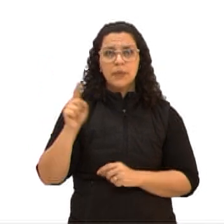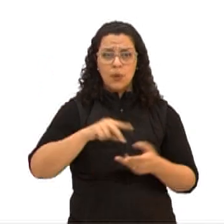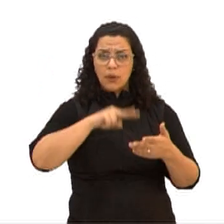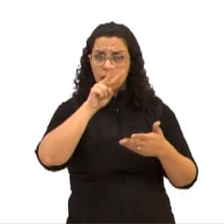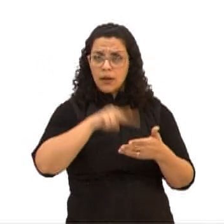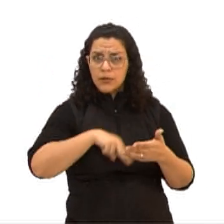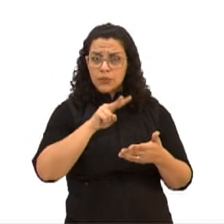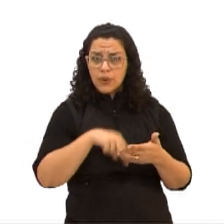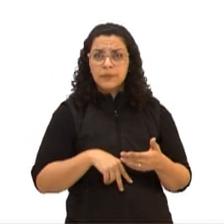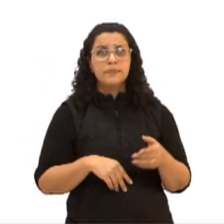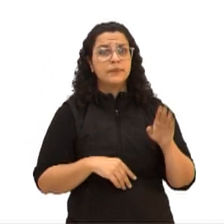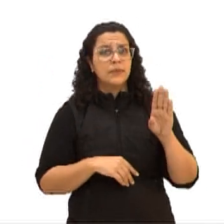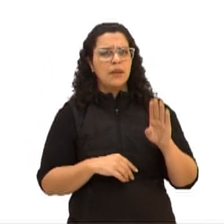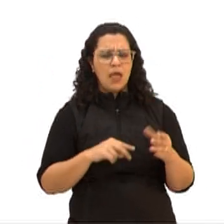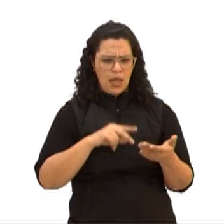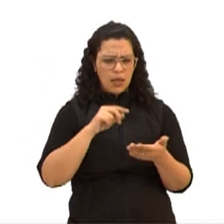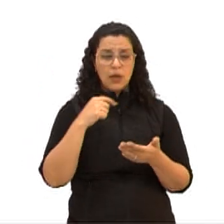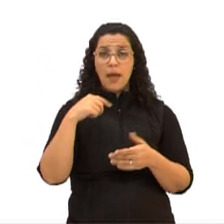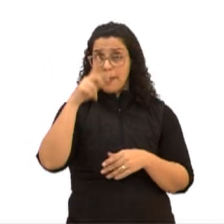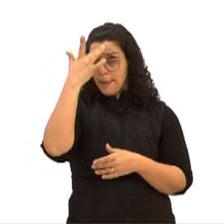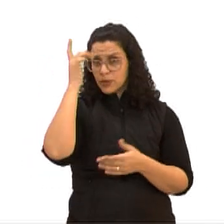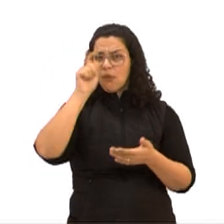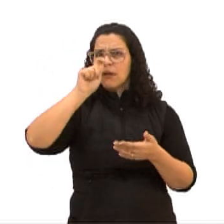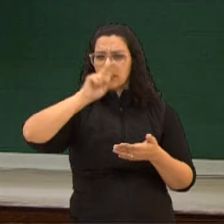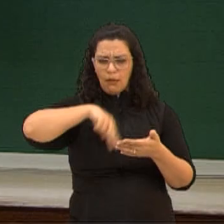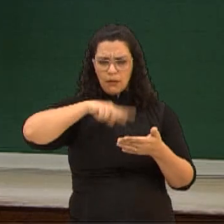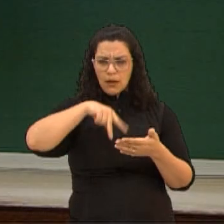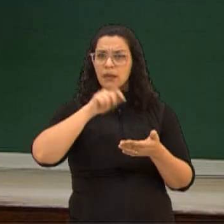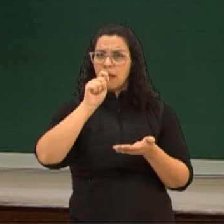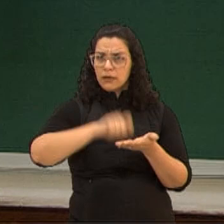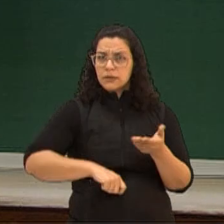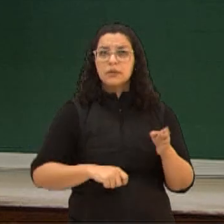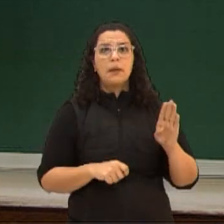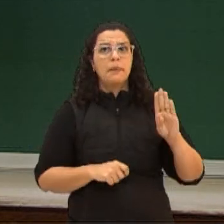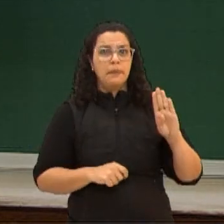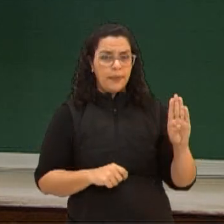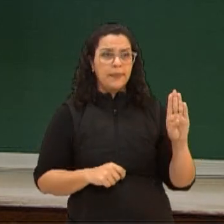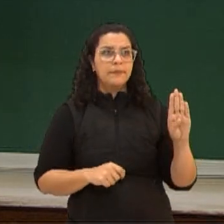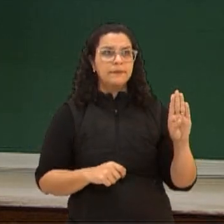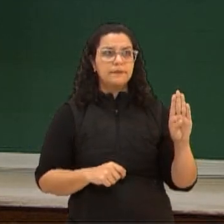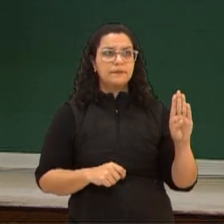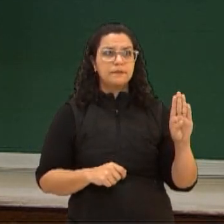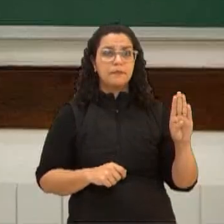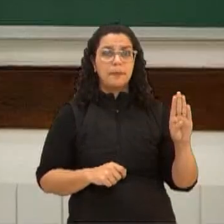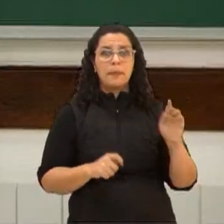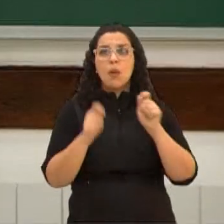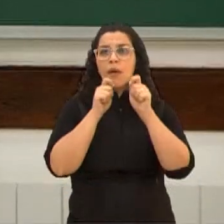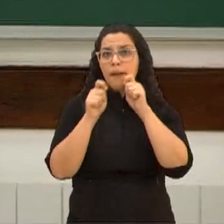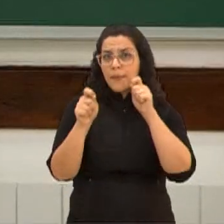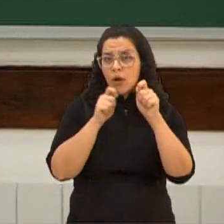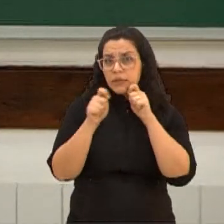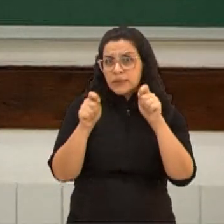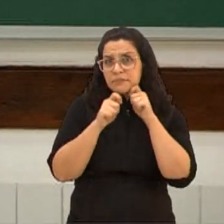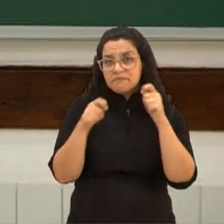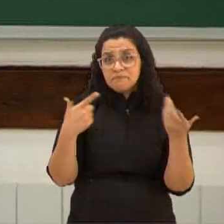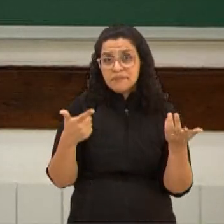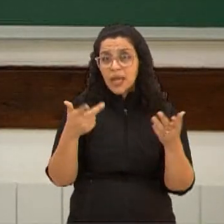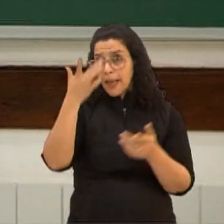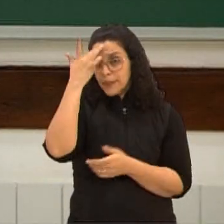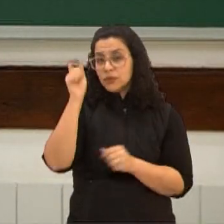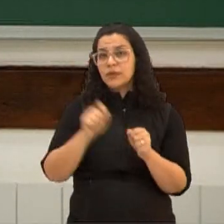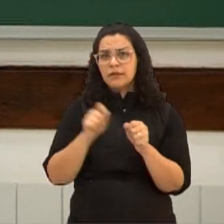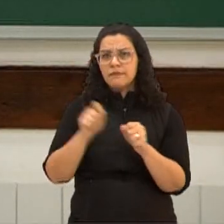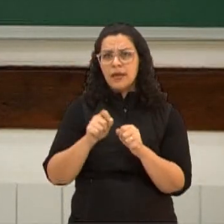pelo leitor. Será que é o leitor que assina o editorial? Letra B, pelo repórter, aquela pessoa que faz